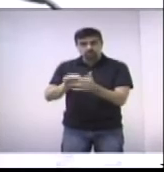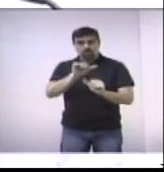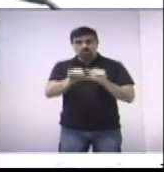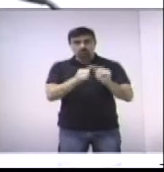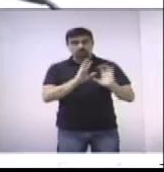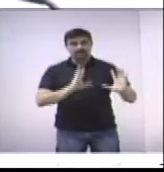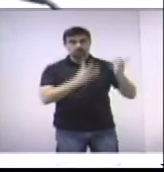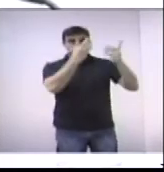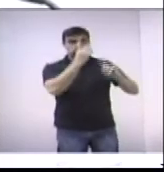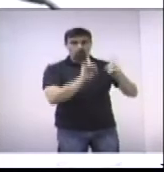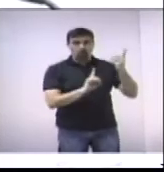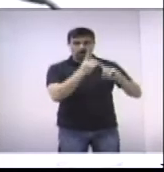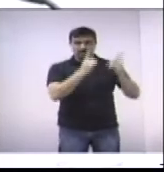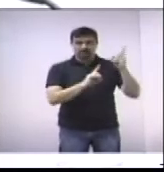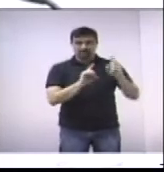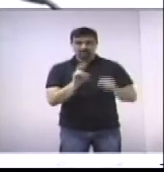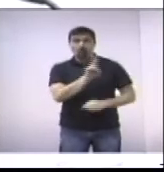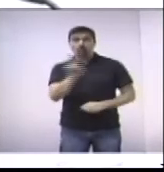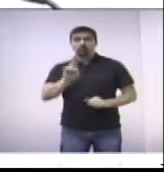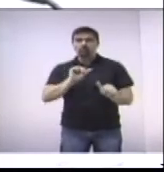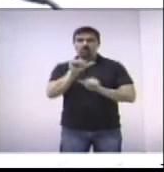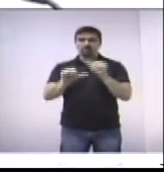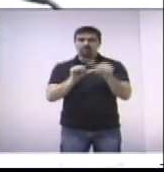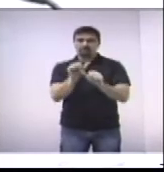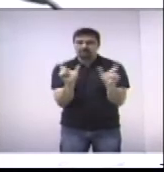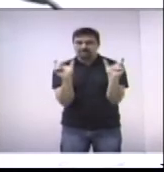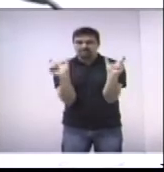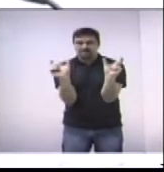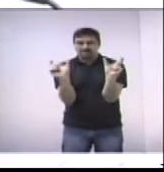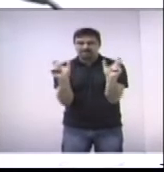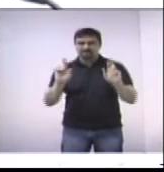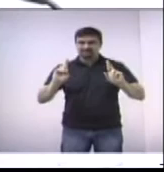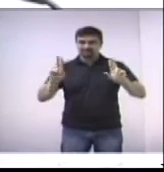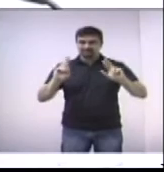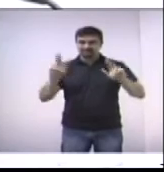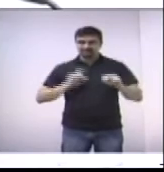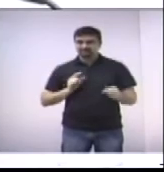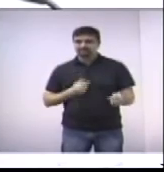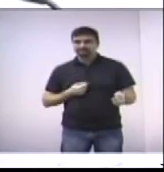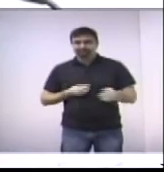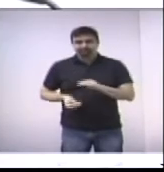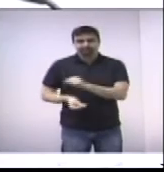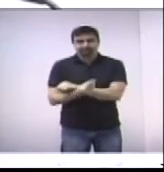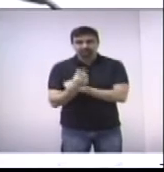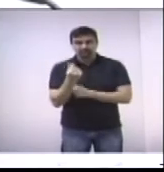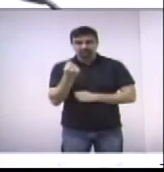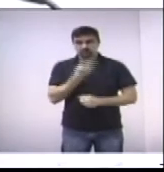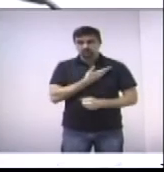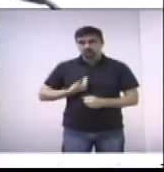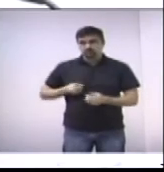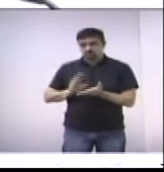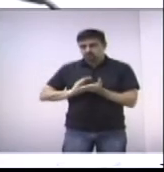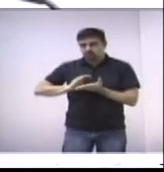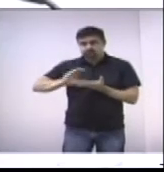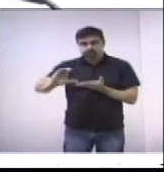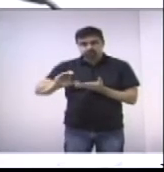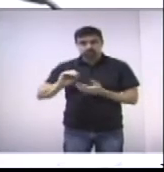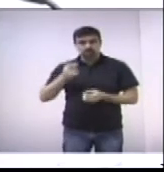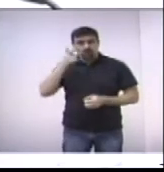show carnavalescos. Dar uma roupagem de uma suposta legalidade para repasse de recursos para algumas